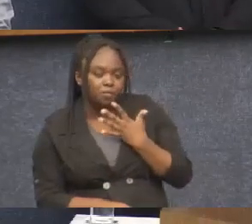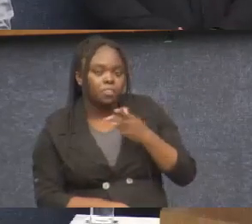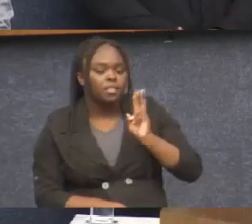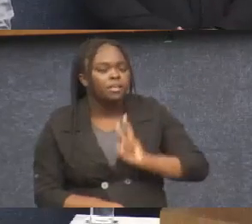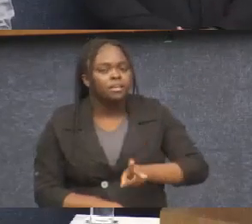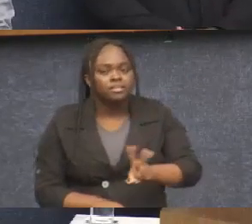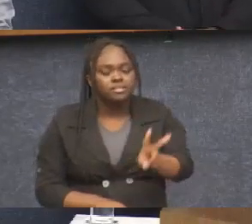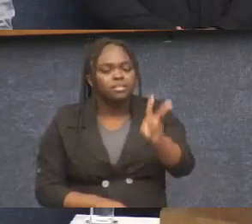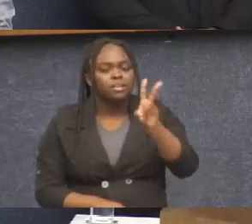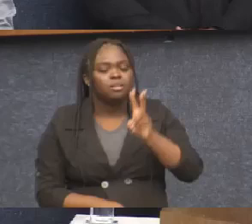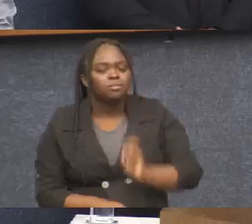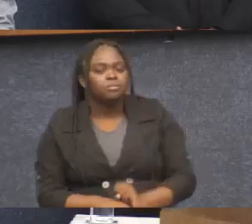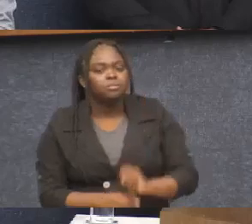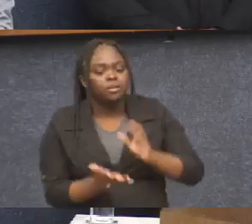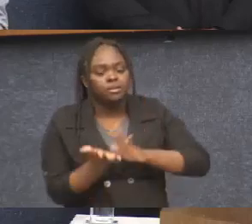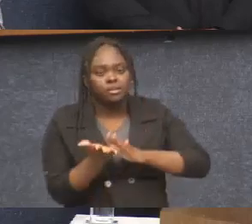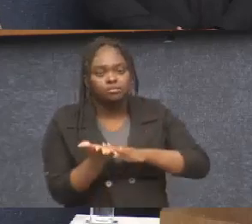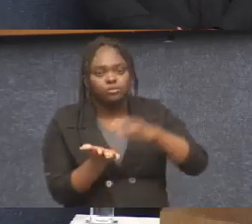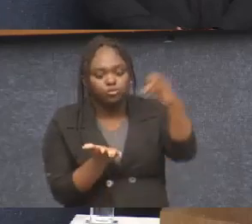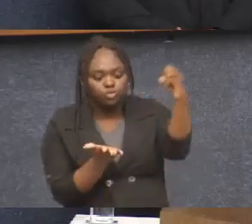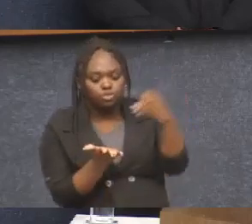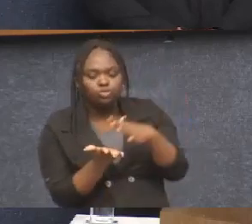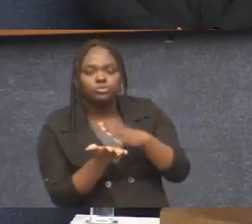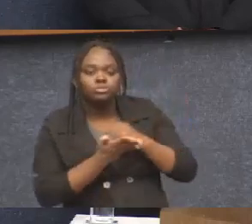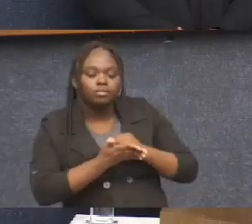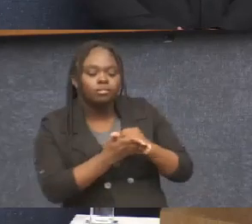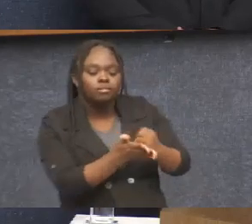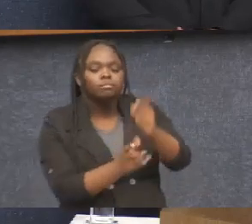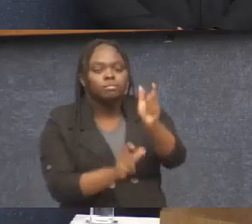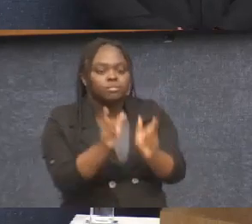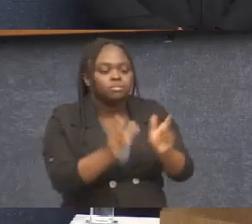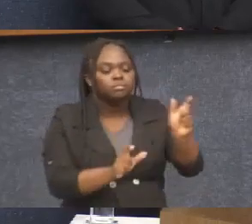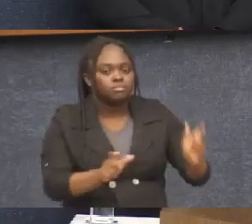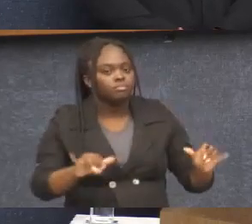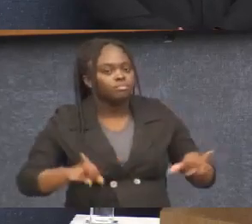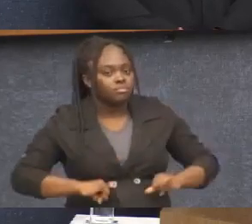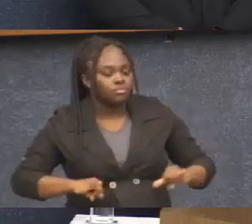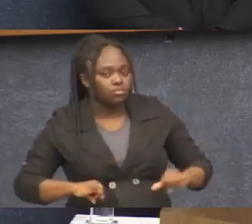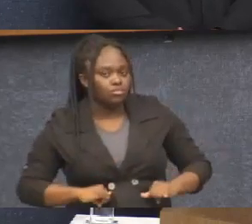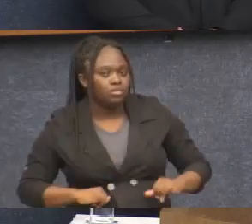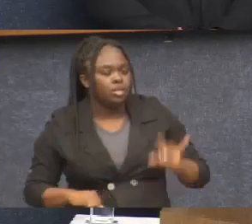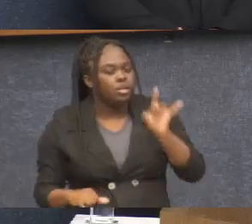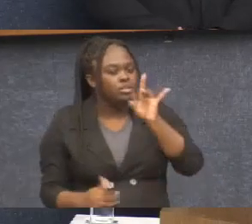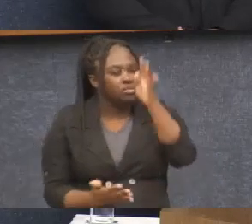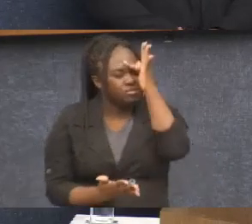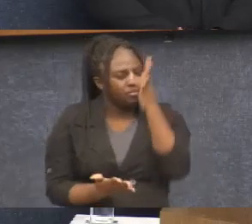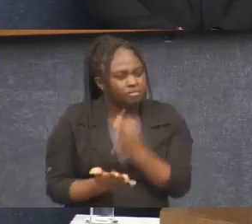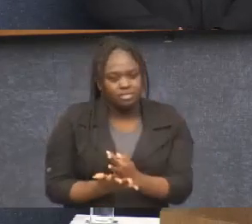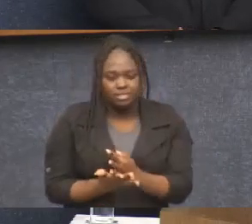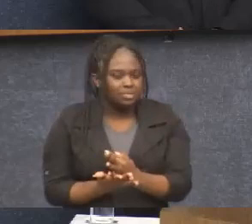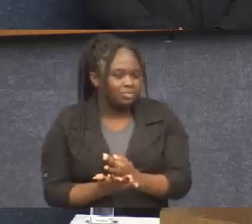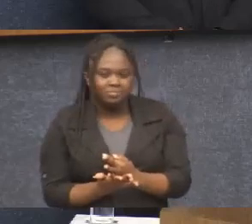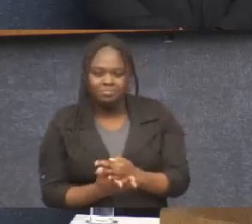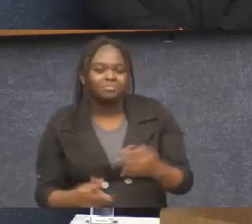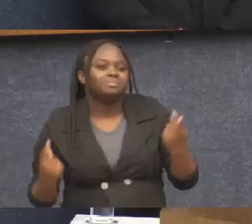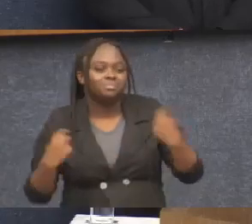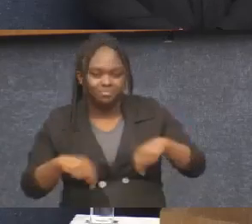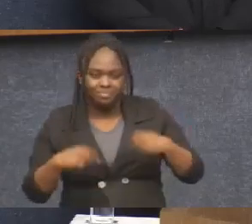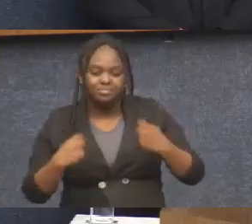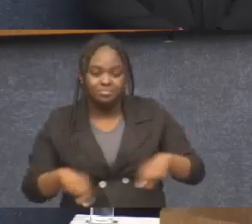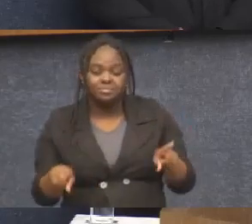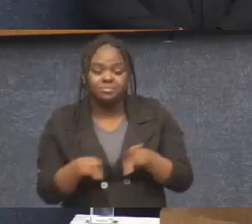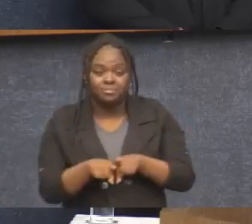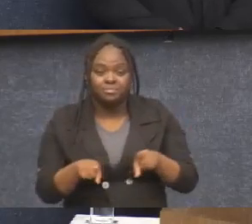luz nas mãos que aliviam dores. Não é só ter fé, tem que descruzar